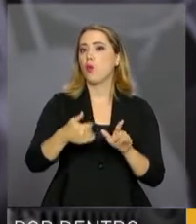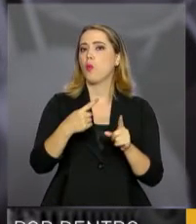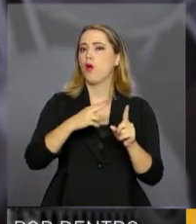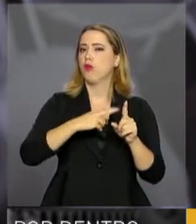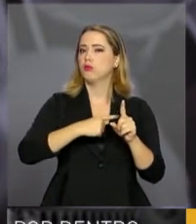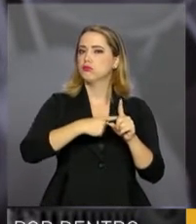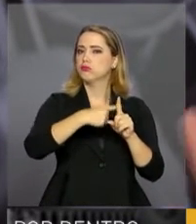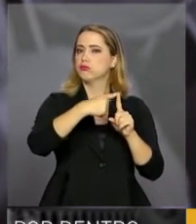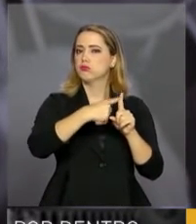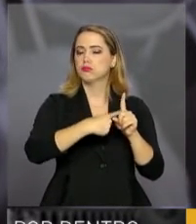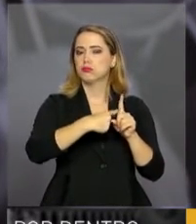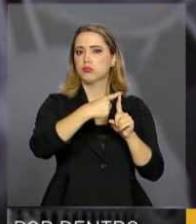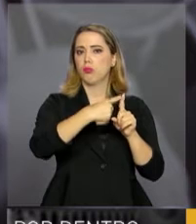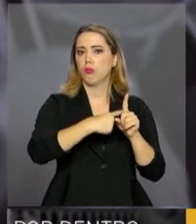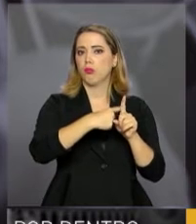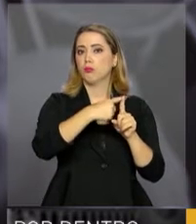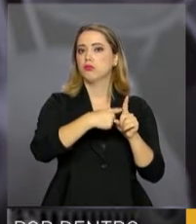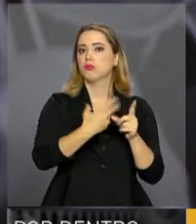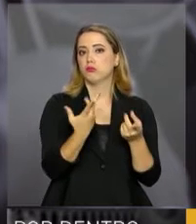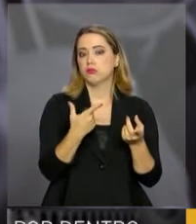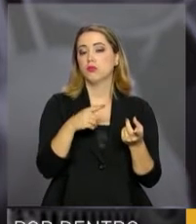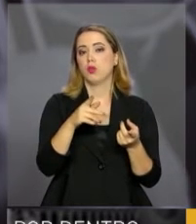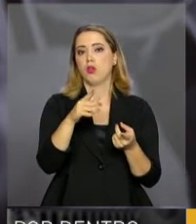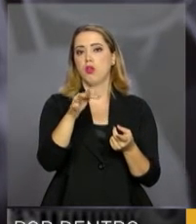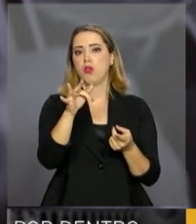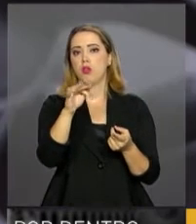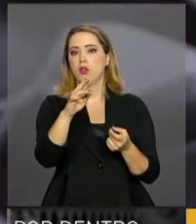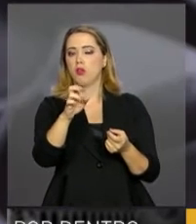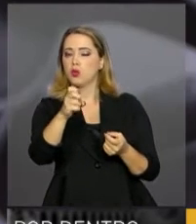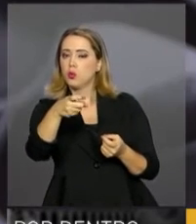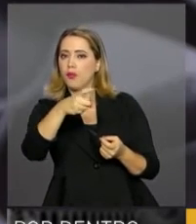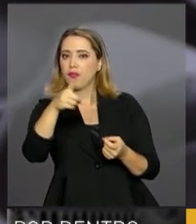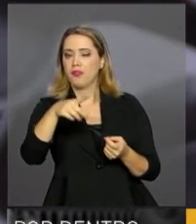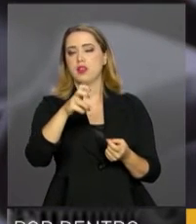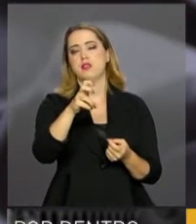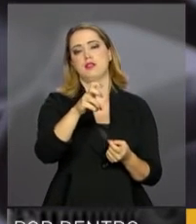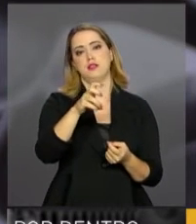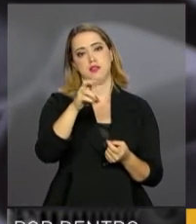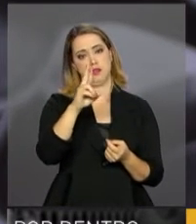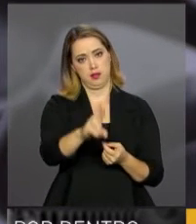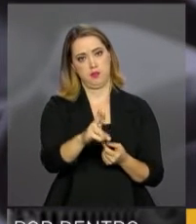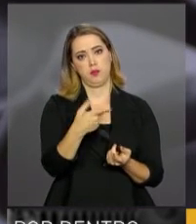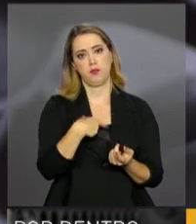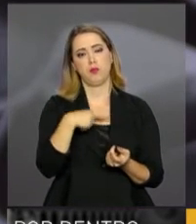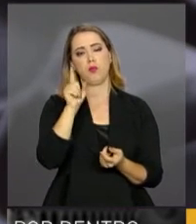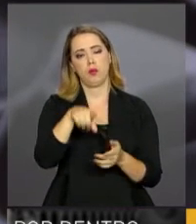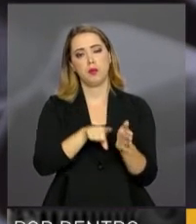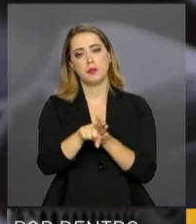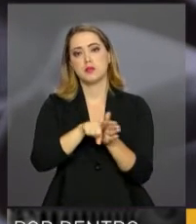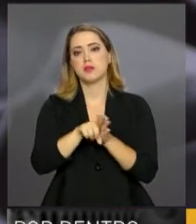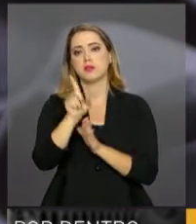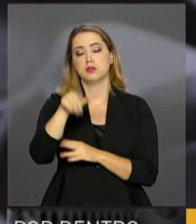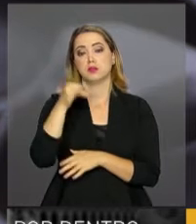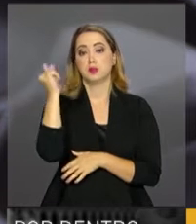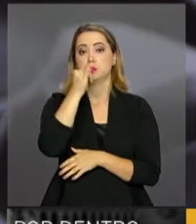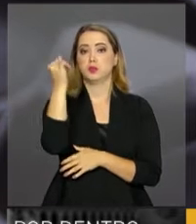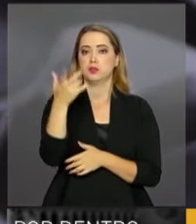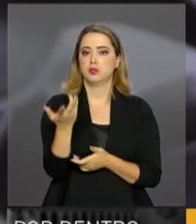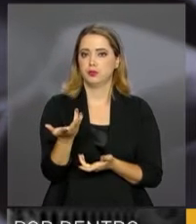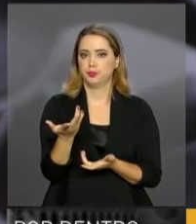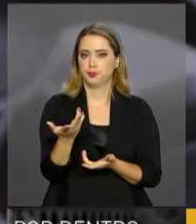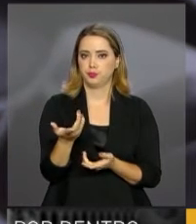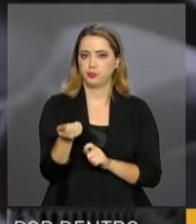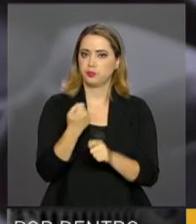de uma geladeira, de um congelador, de um freezer. Então, a pesquisa é fundamental. No campo da economia,